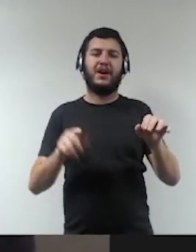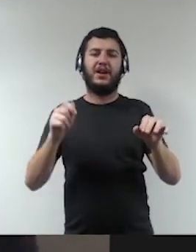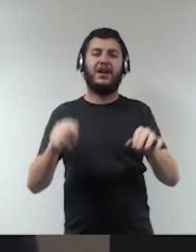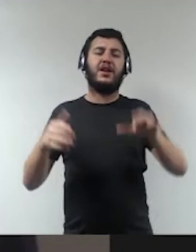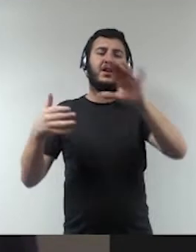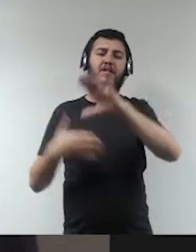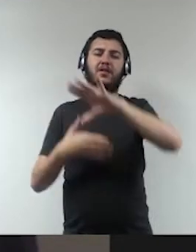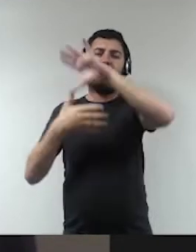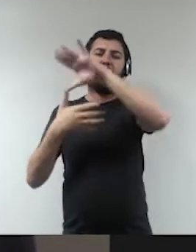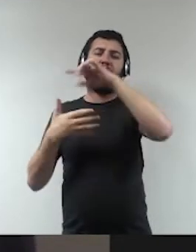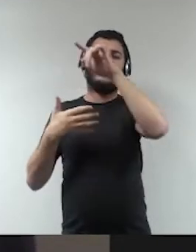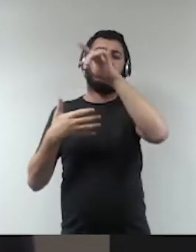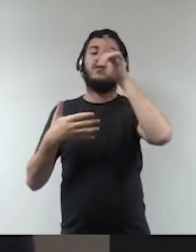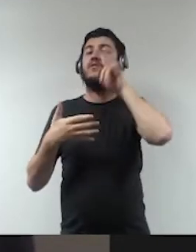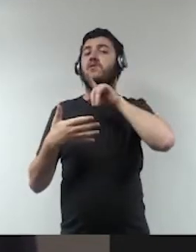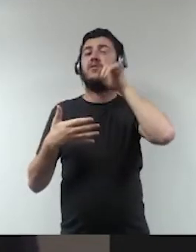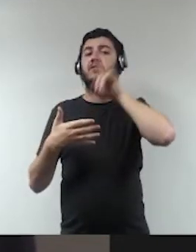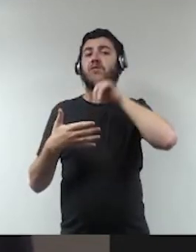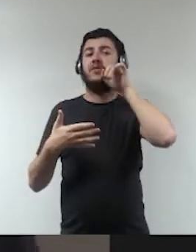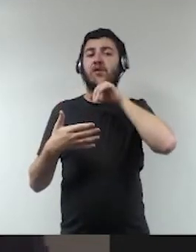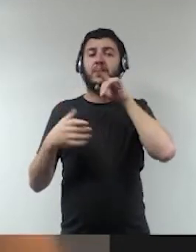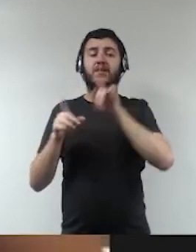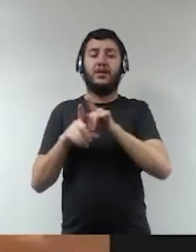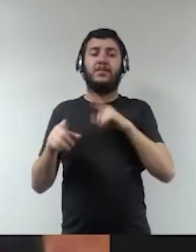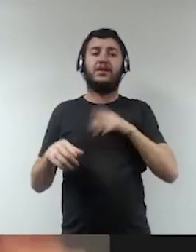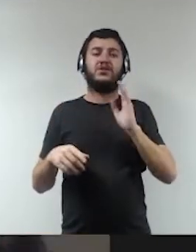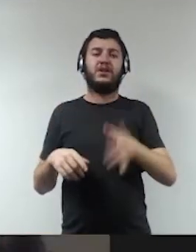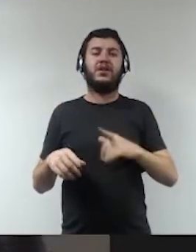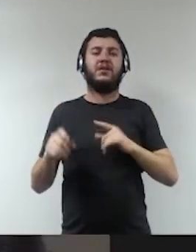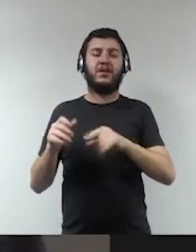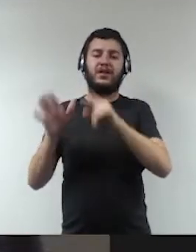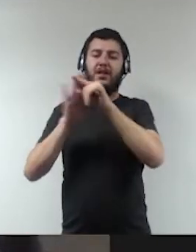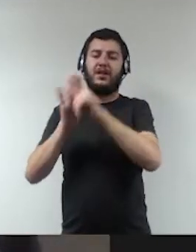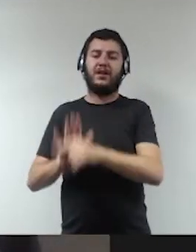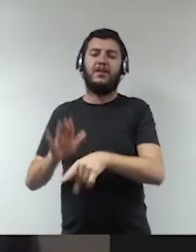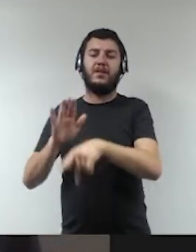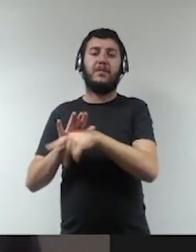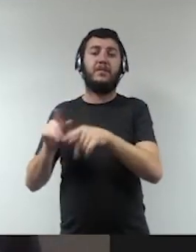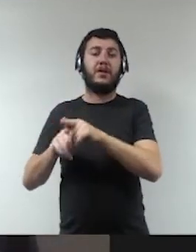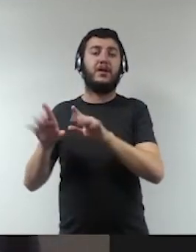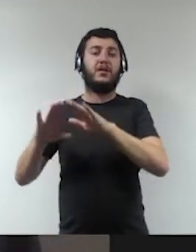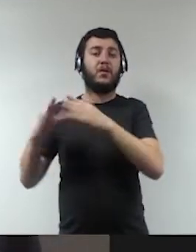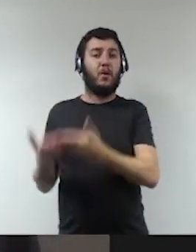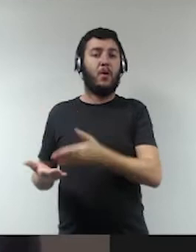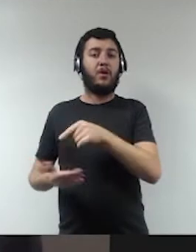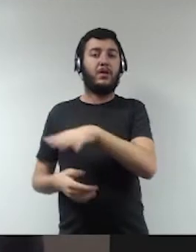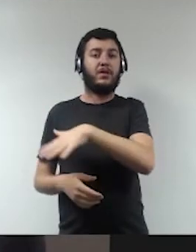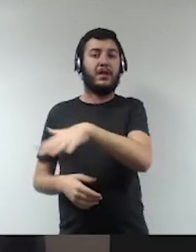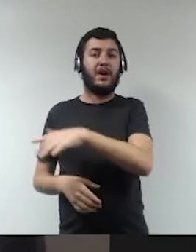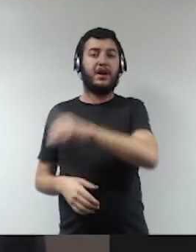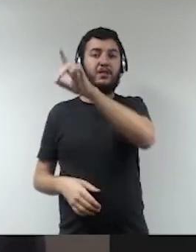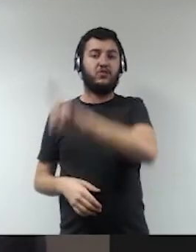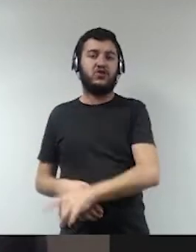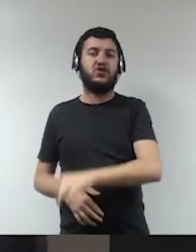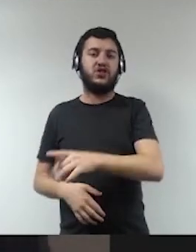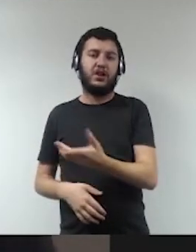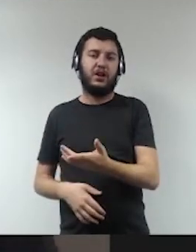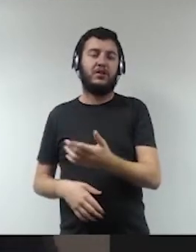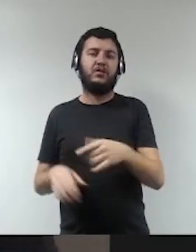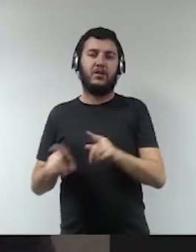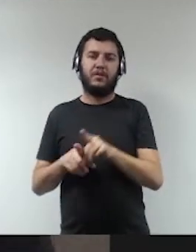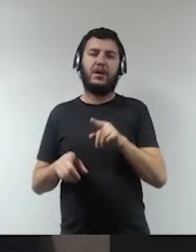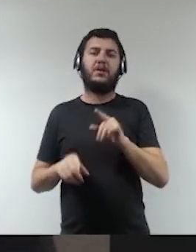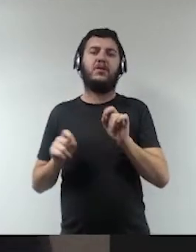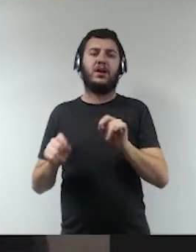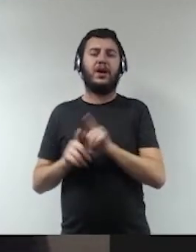das vezes, na escola do Law and Economics, né? Aquela análise econômica do direito, por